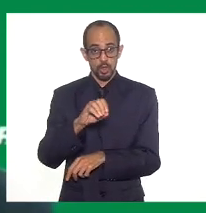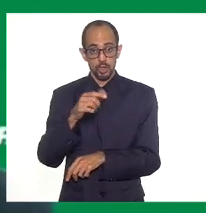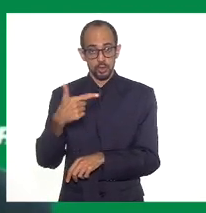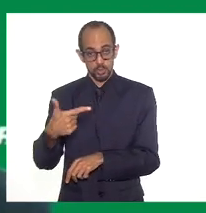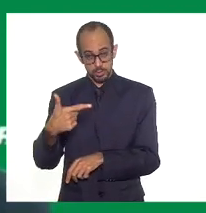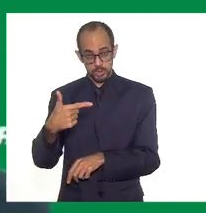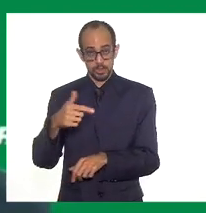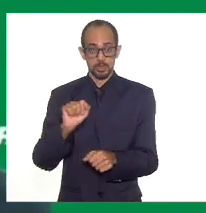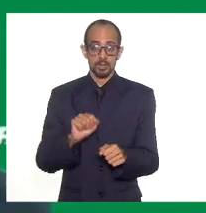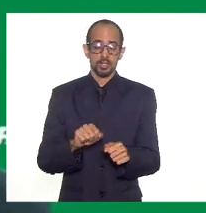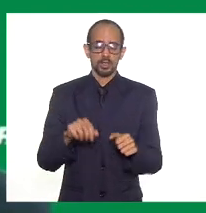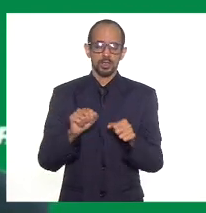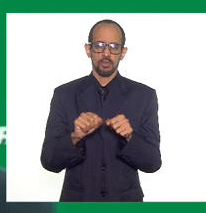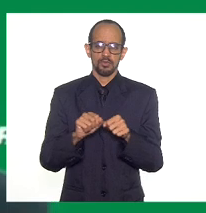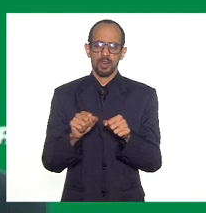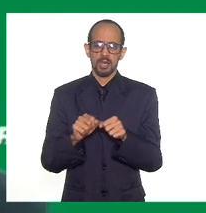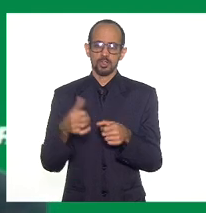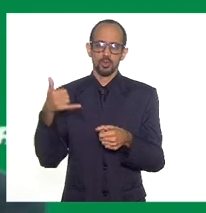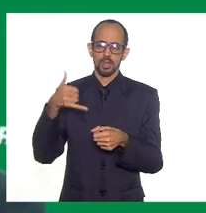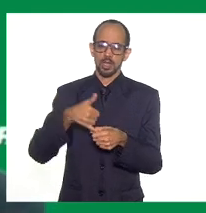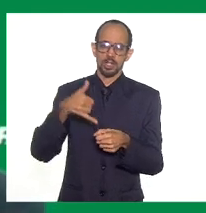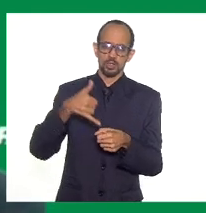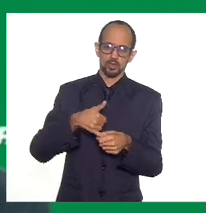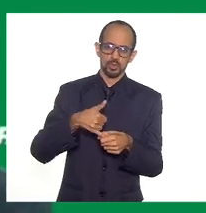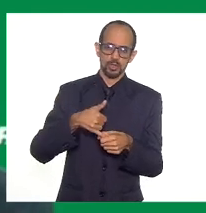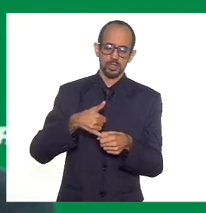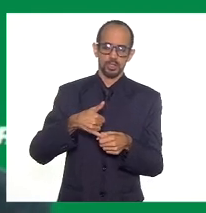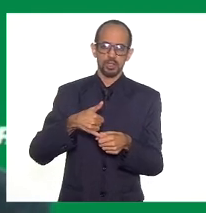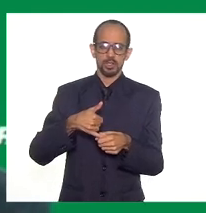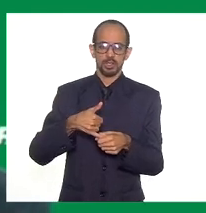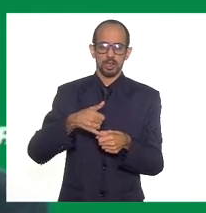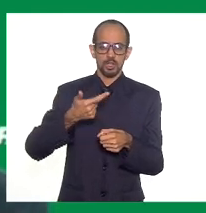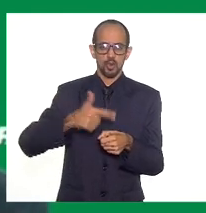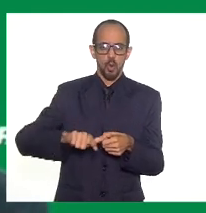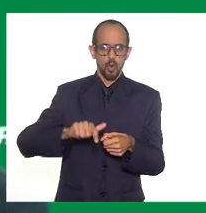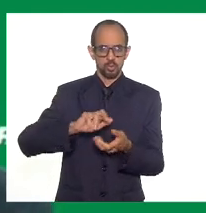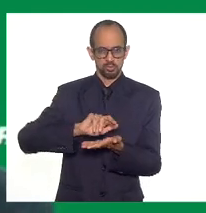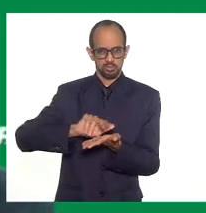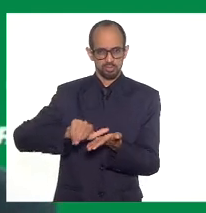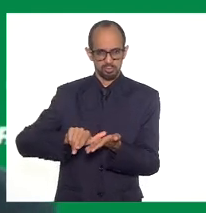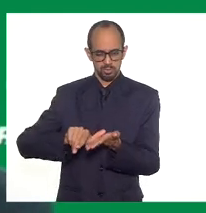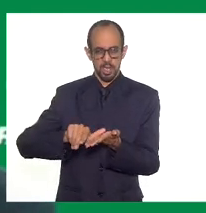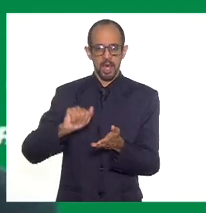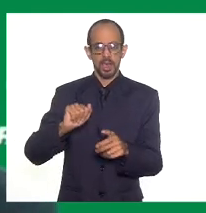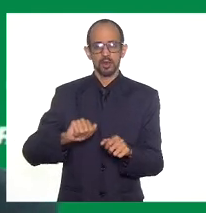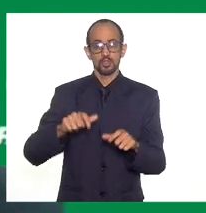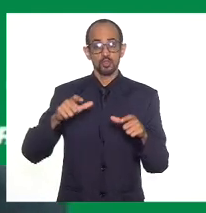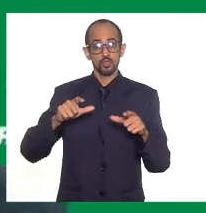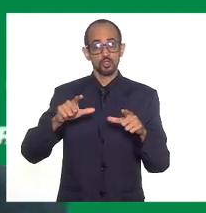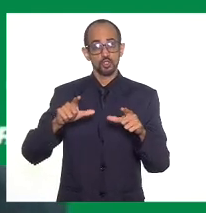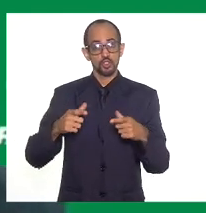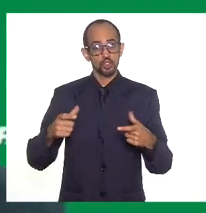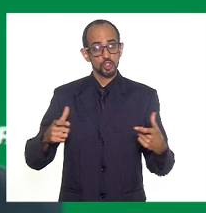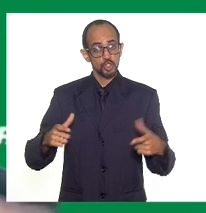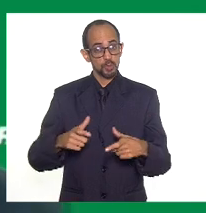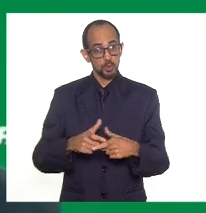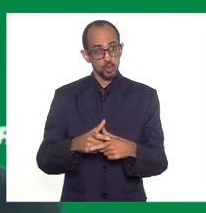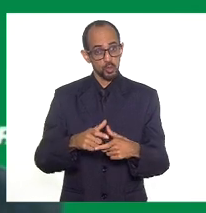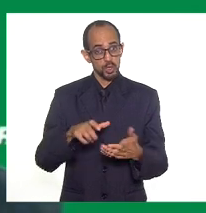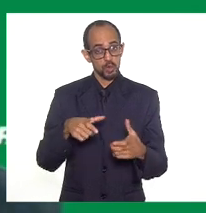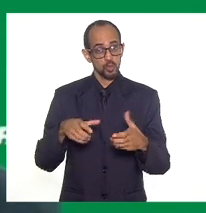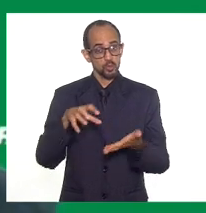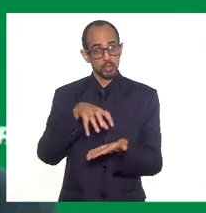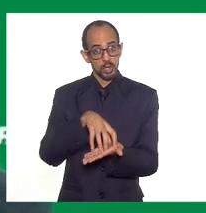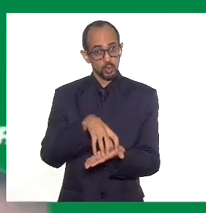os combustíveis fósseis e pressionam pela redução de investimentos no setor. E de outro, diversos